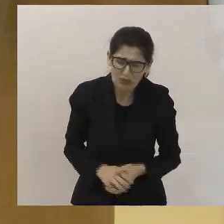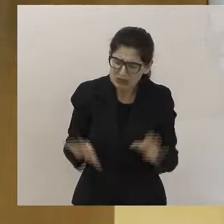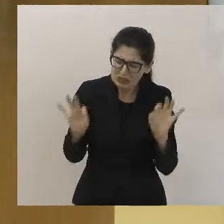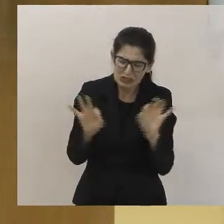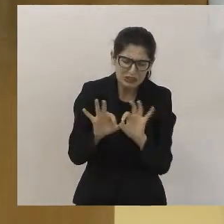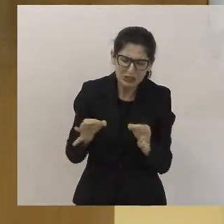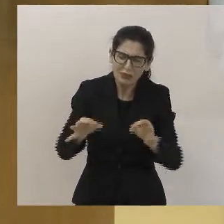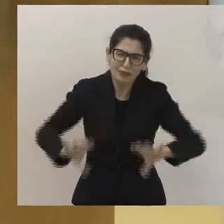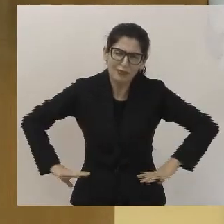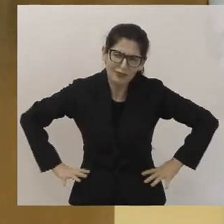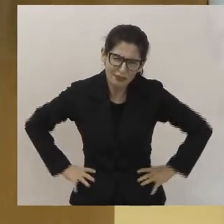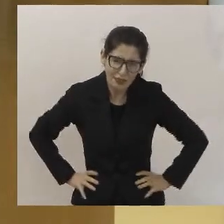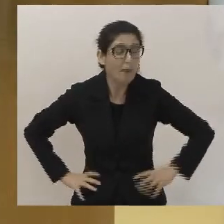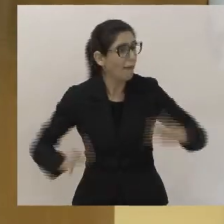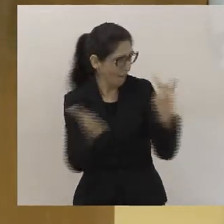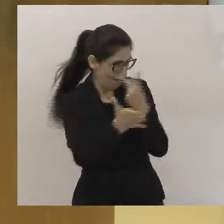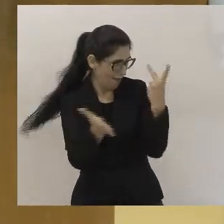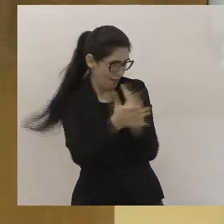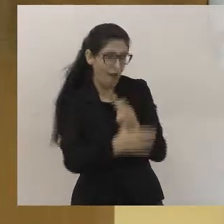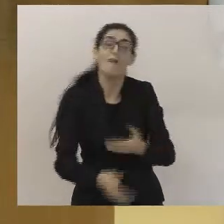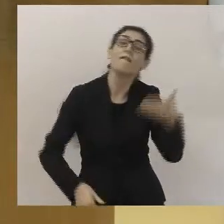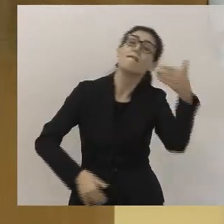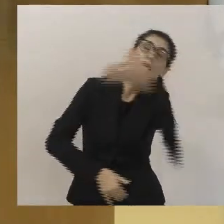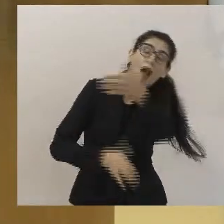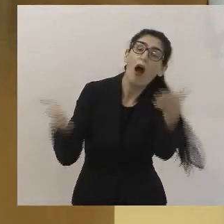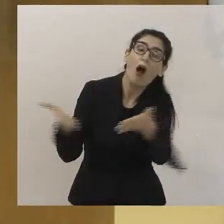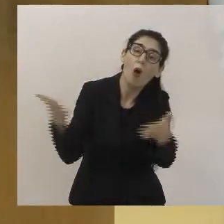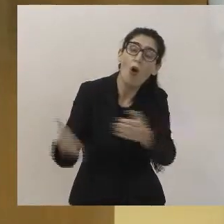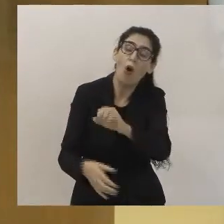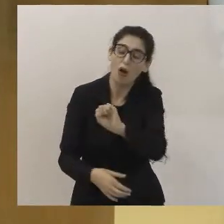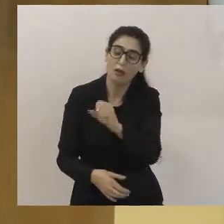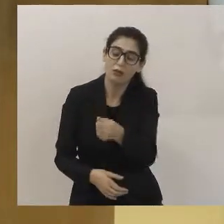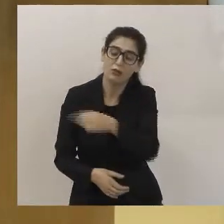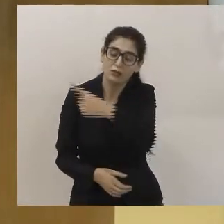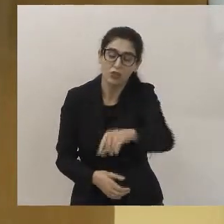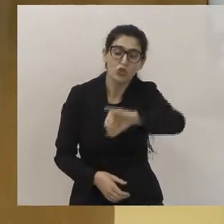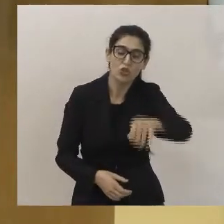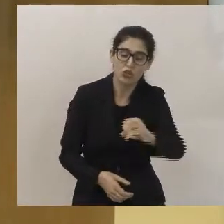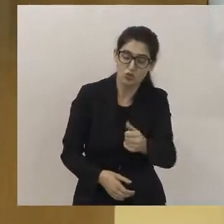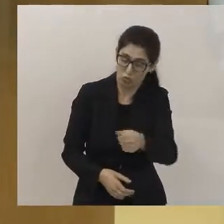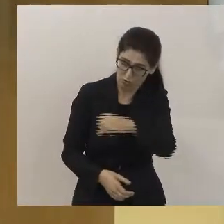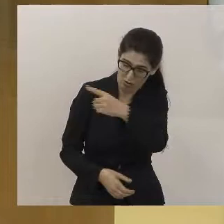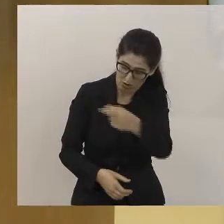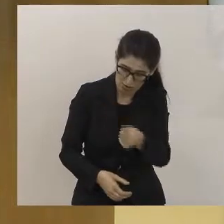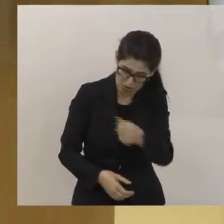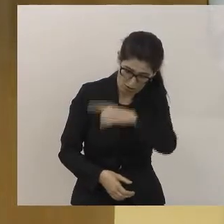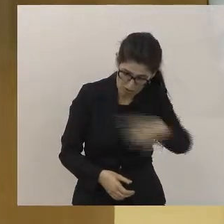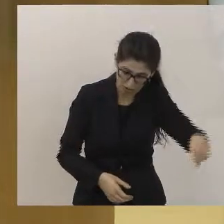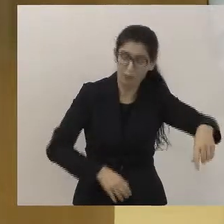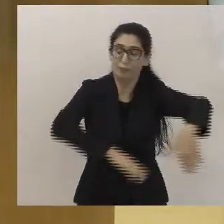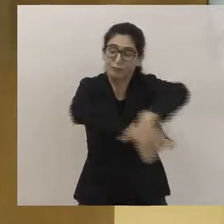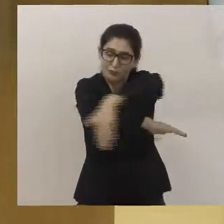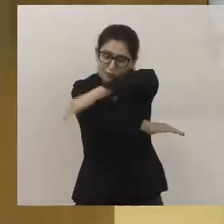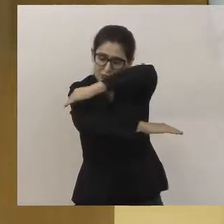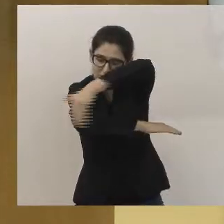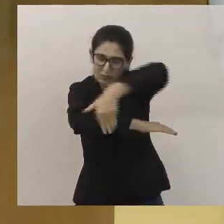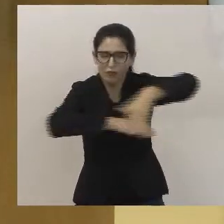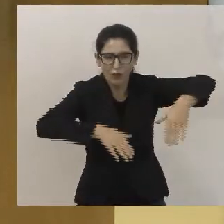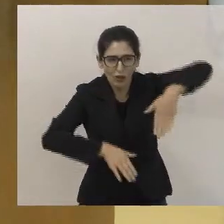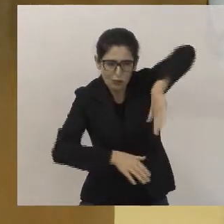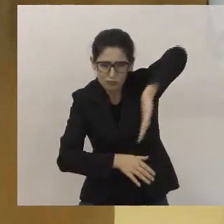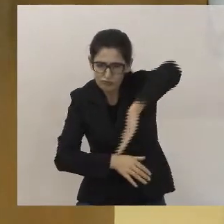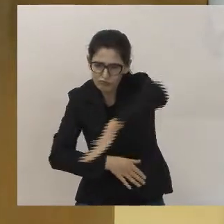falando errado vai lá agora no são joão fizeram ali na esquina lida há acesso a muraki o enu